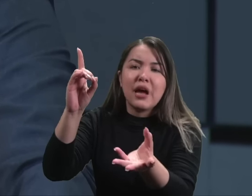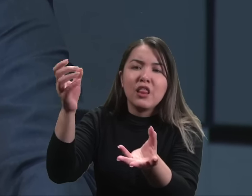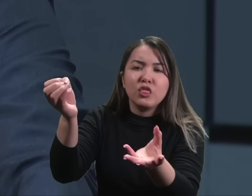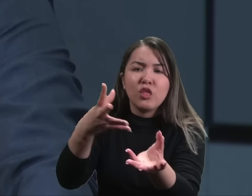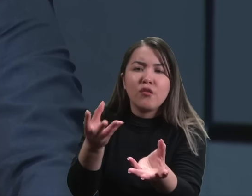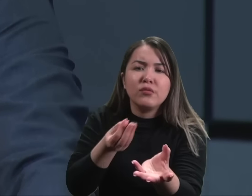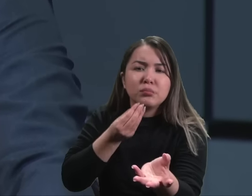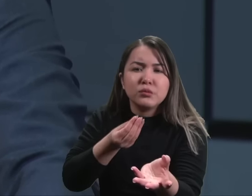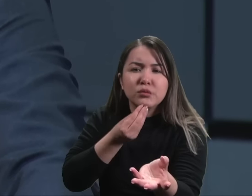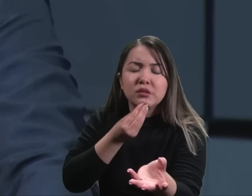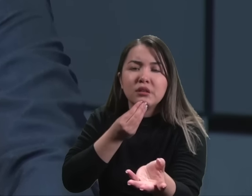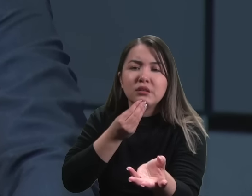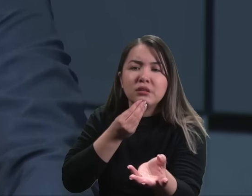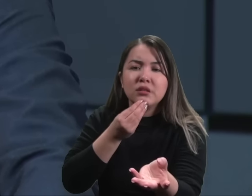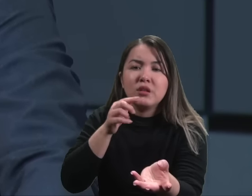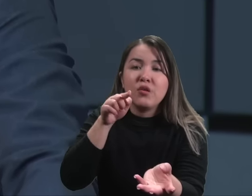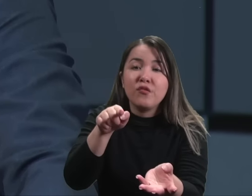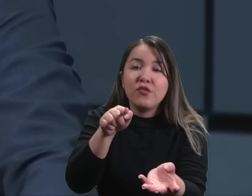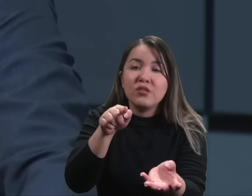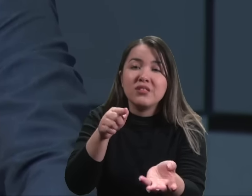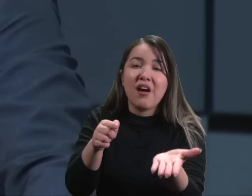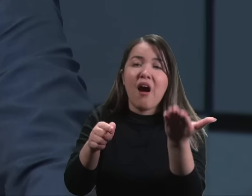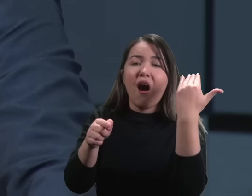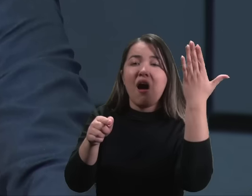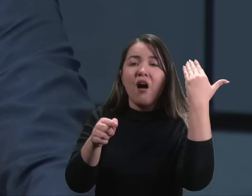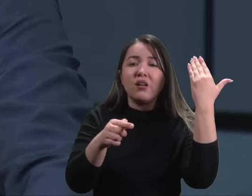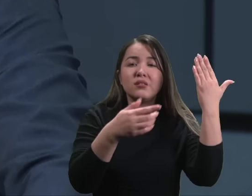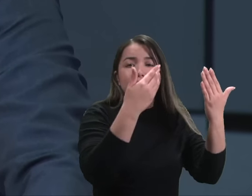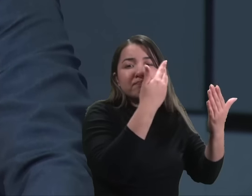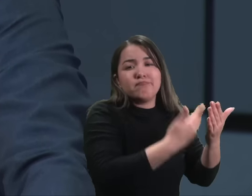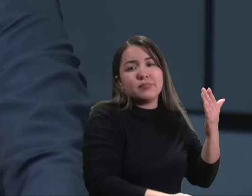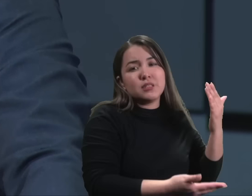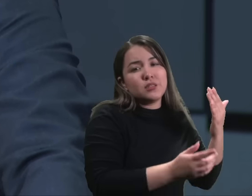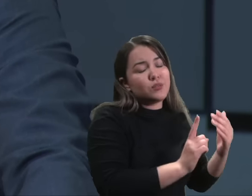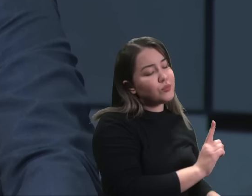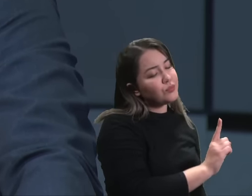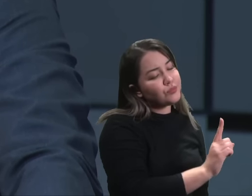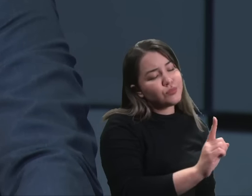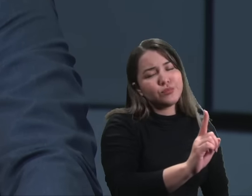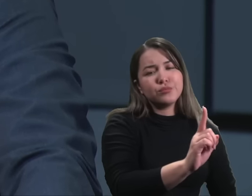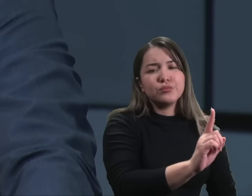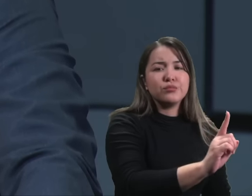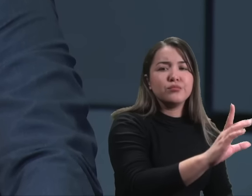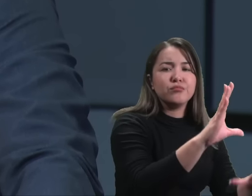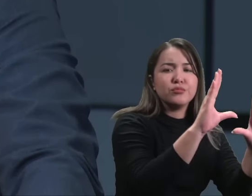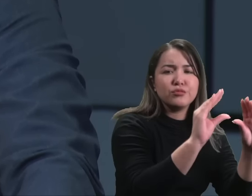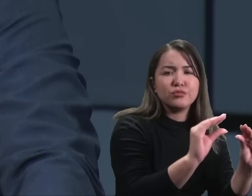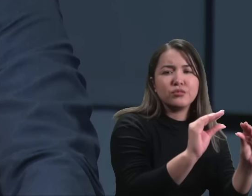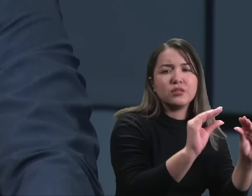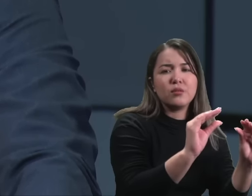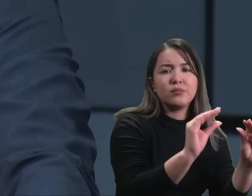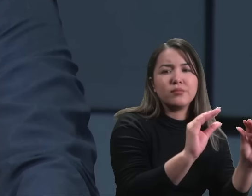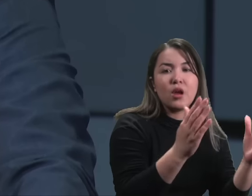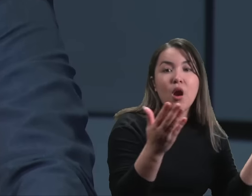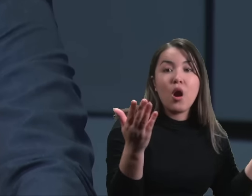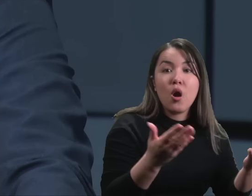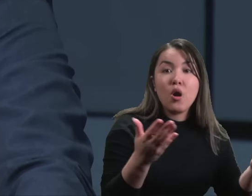chance você estava perdido na escuridão sem conhecimento da Verdade mas hoje